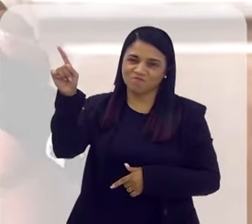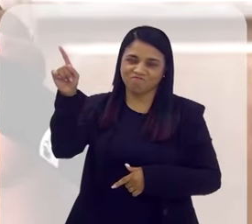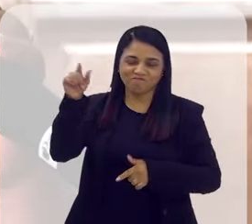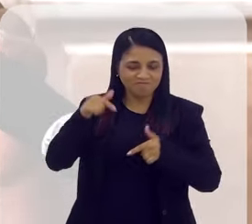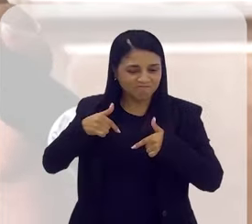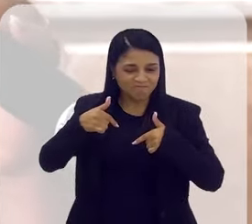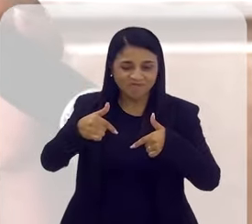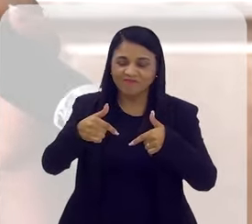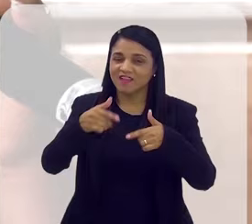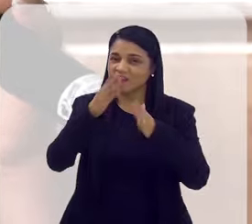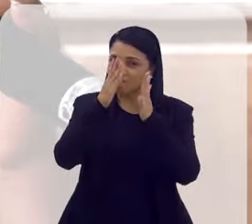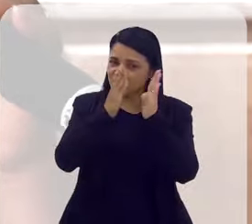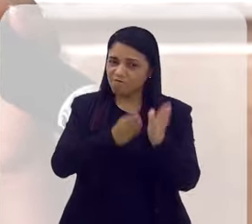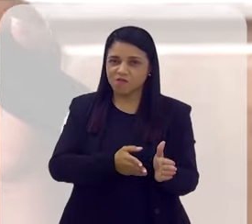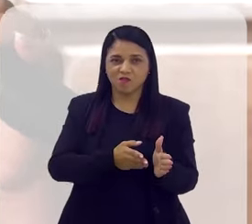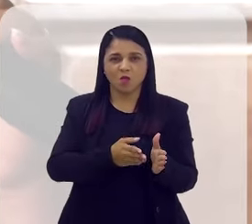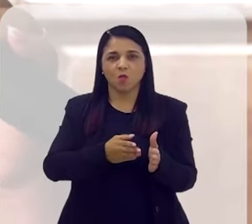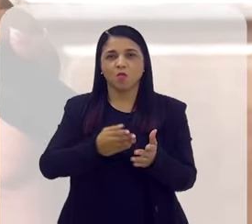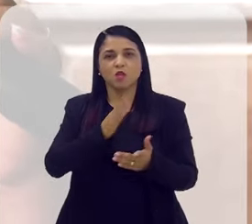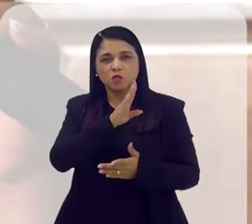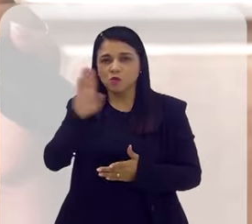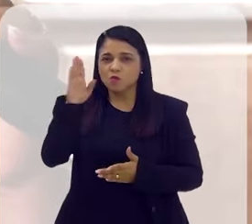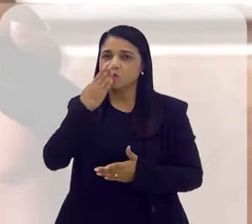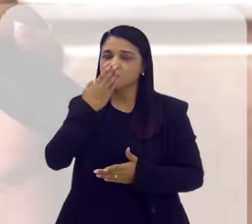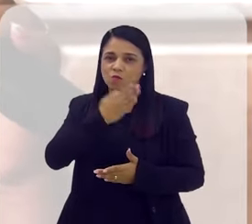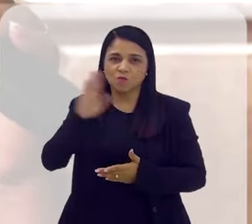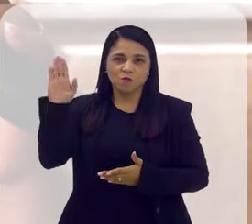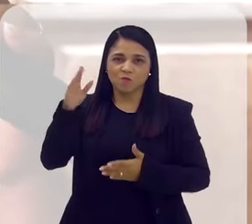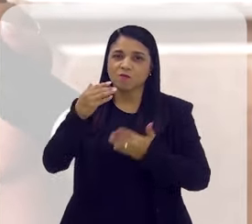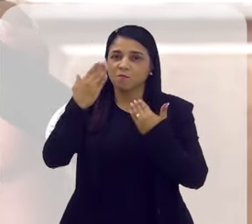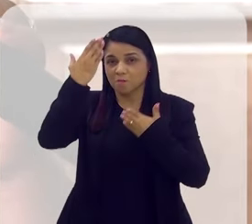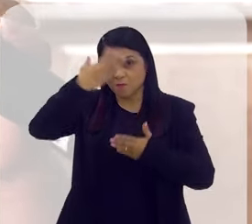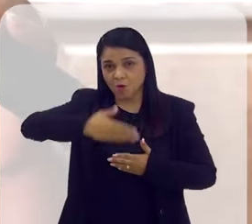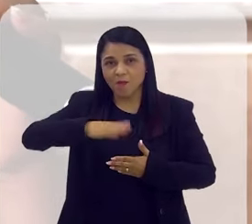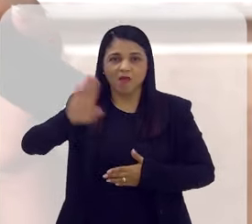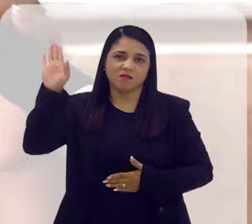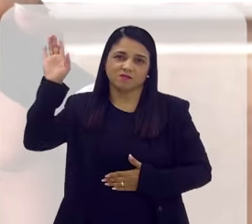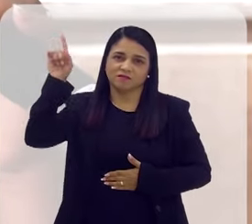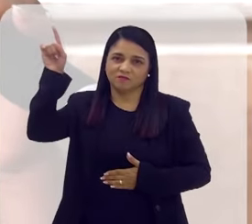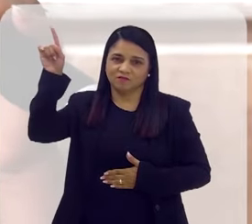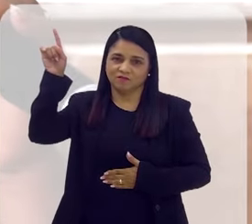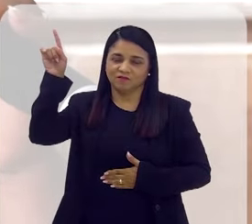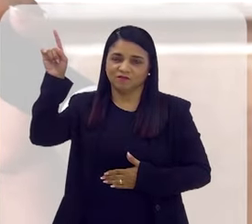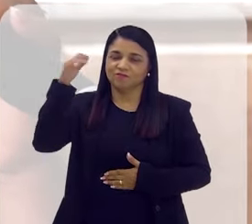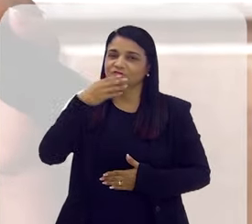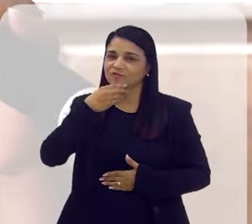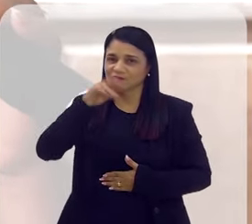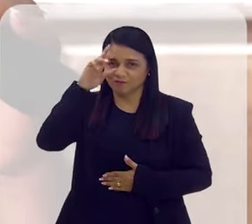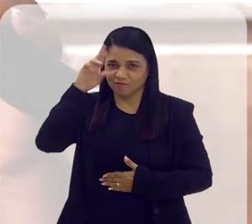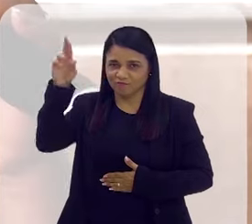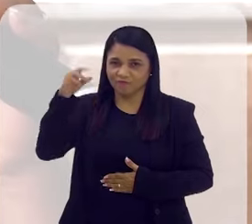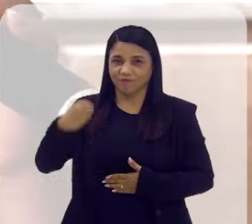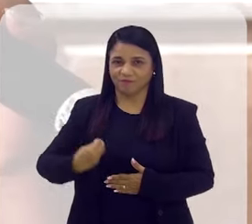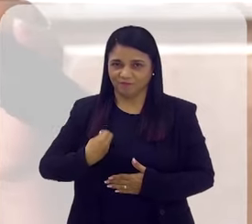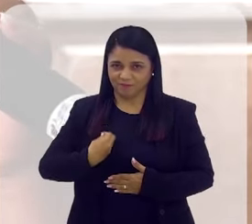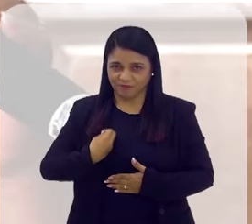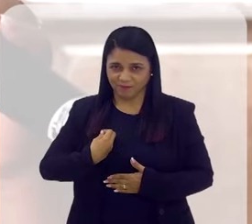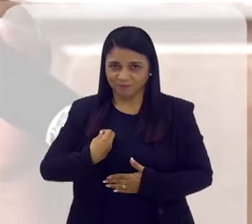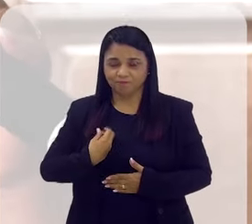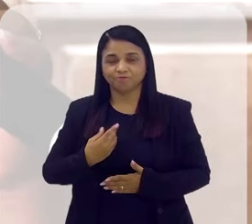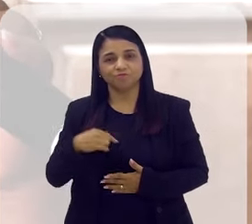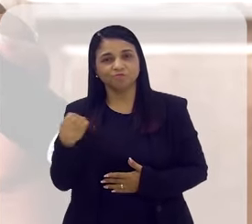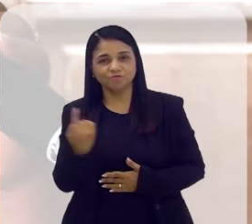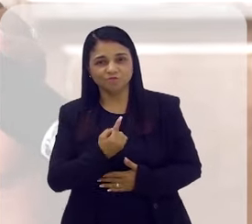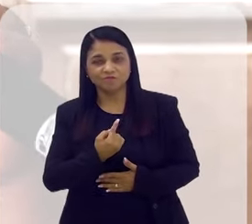né, querido? Deus, ele é fiel e ele cumpre promessa, né? Isso é então, verdade. Tudo isso é a promessa do Senhor se cumprindo em